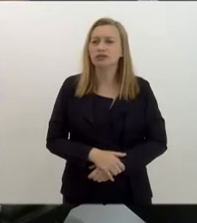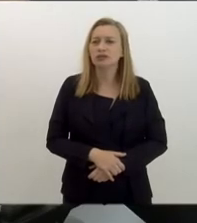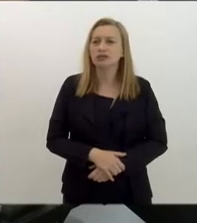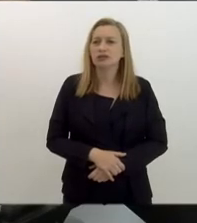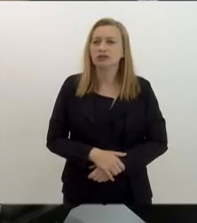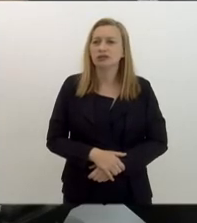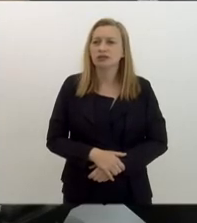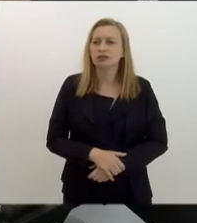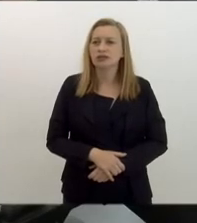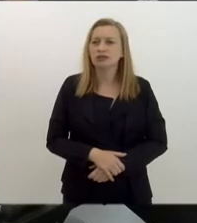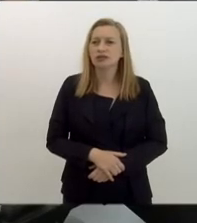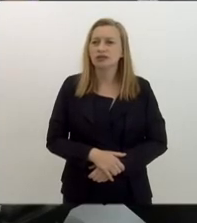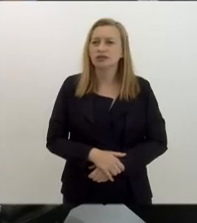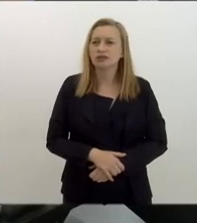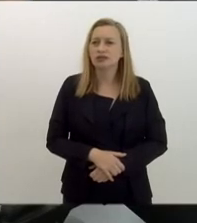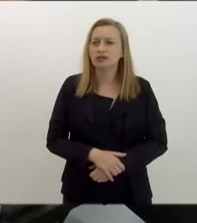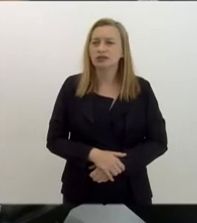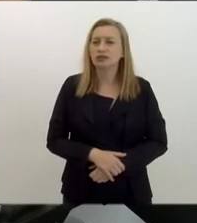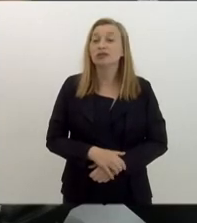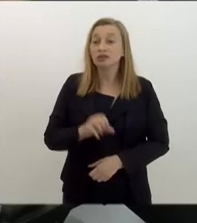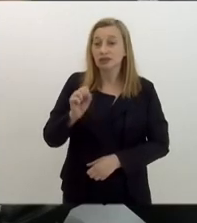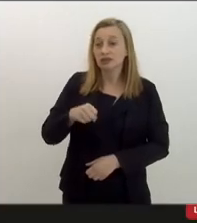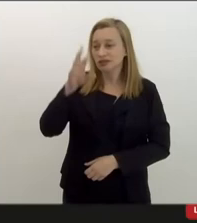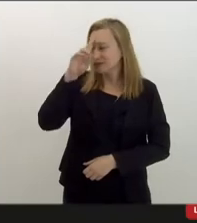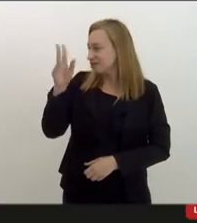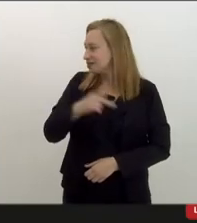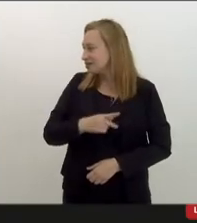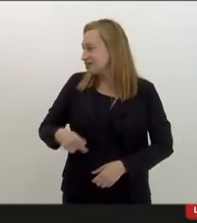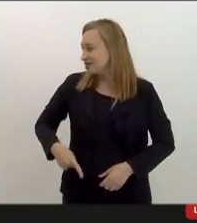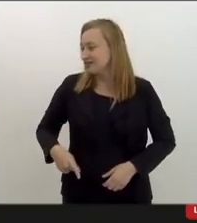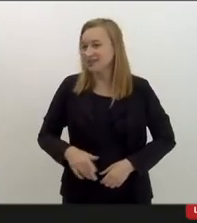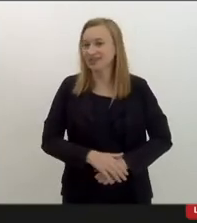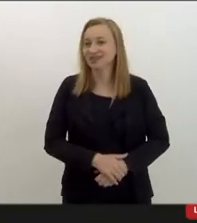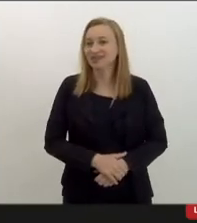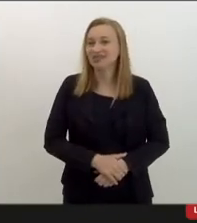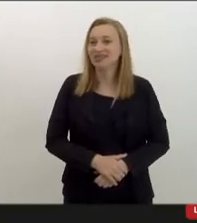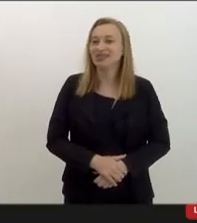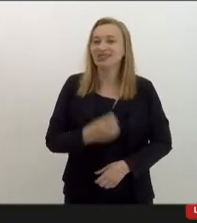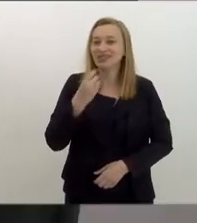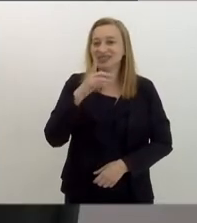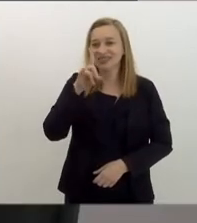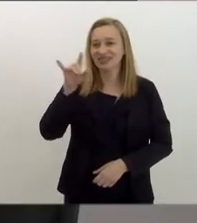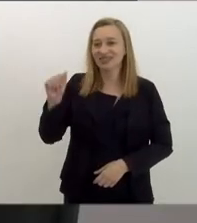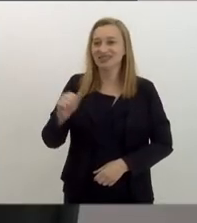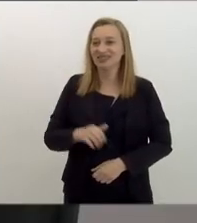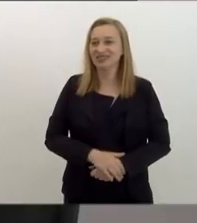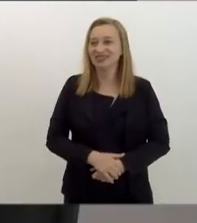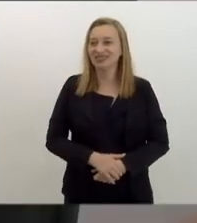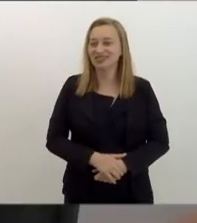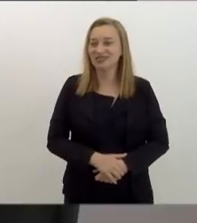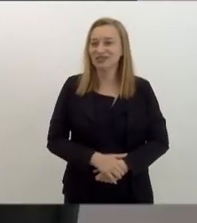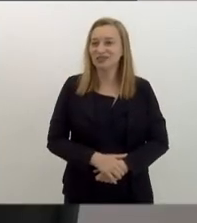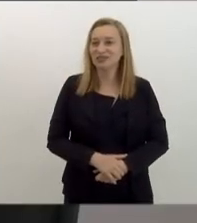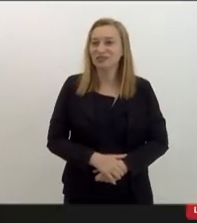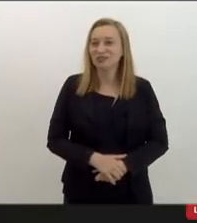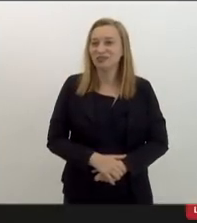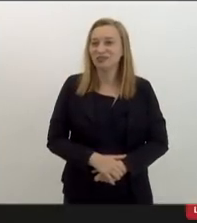um simples gesto gostaria de falar presente bom dia por favor